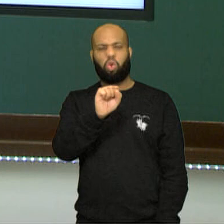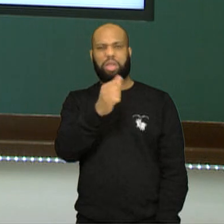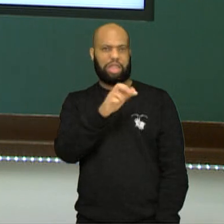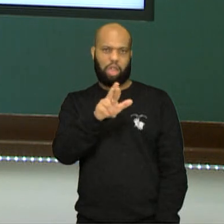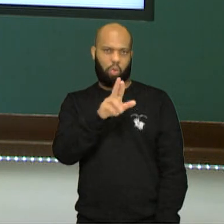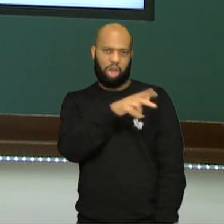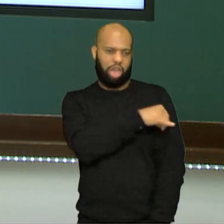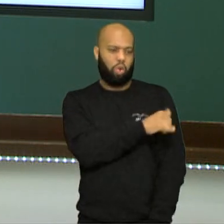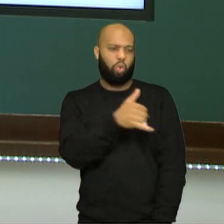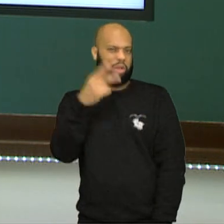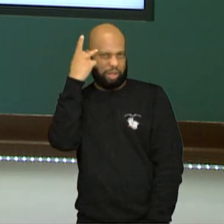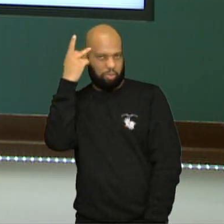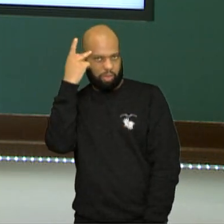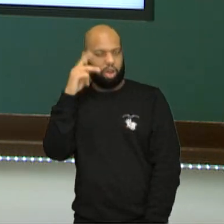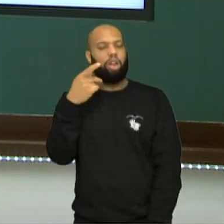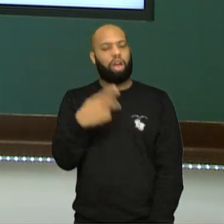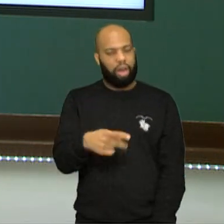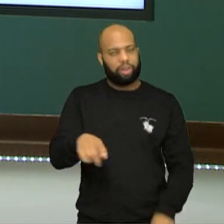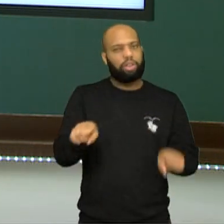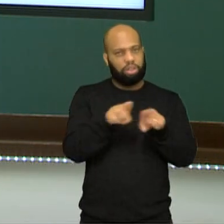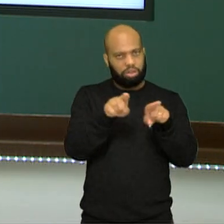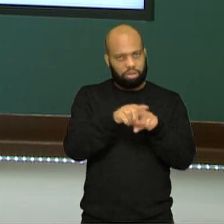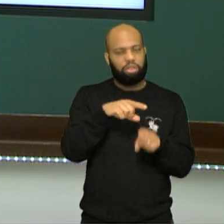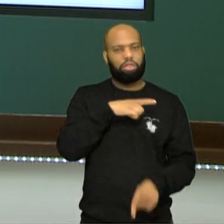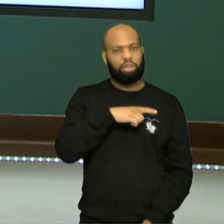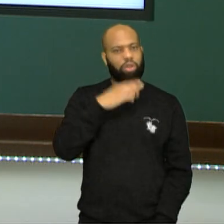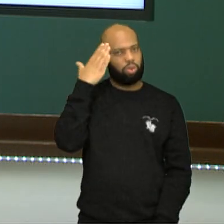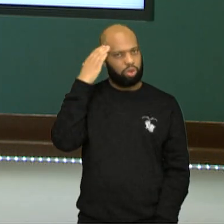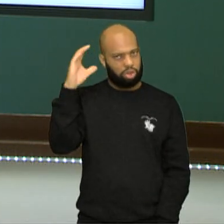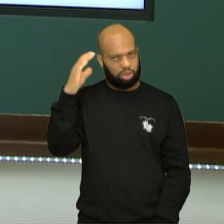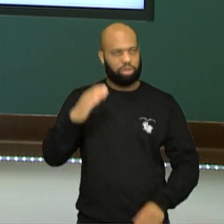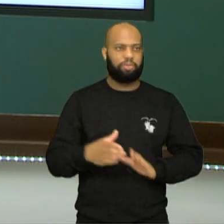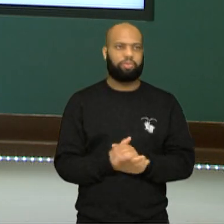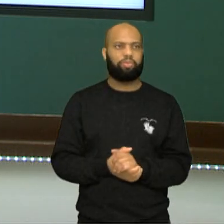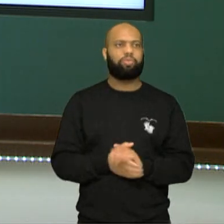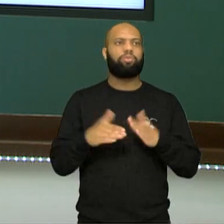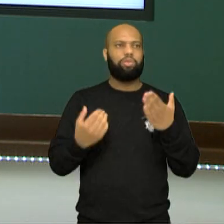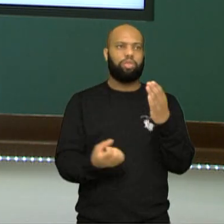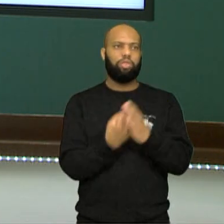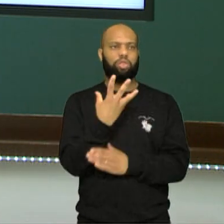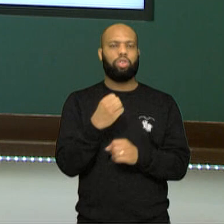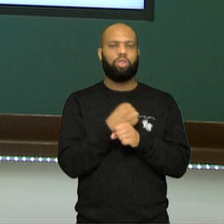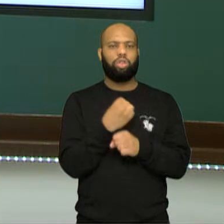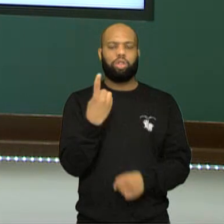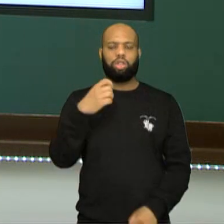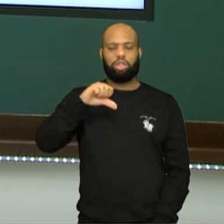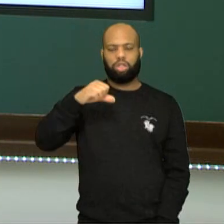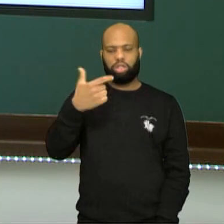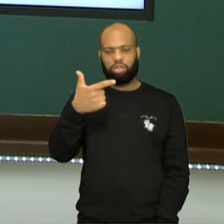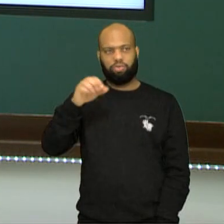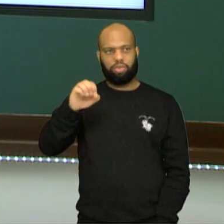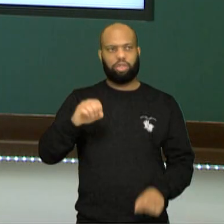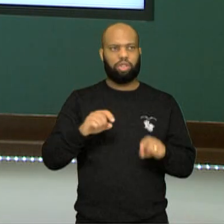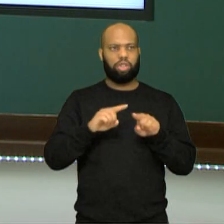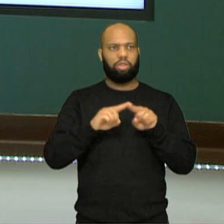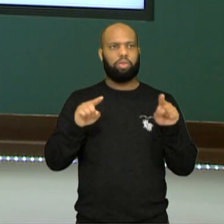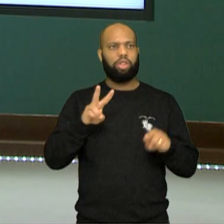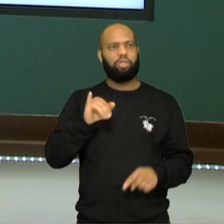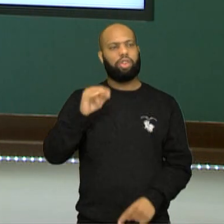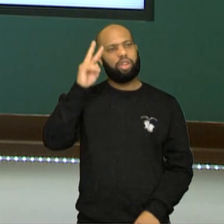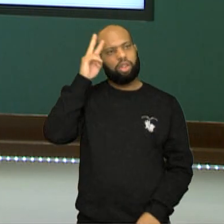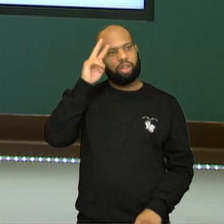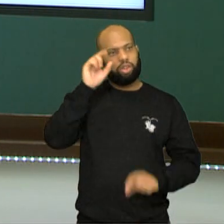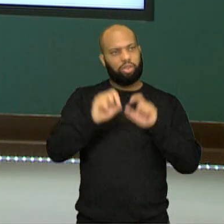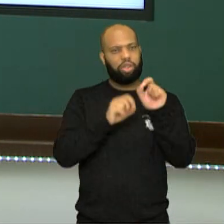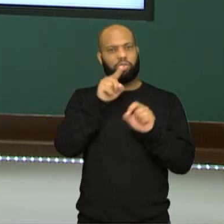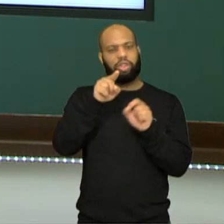Então, assim, aqui também temos, né? Então, vamos lá, surgiu nos anos 20, a gente vai colocar um pouquinho, só lembrando um pouquinho, para